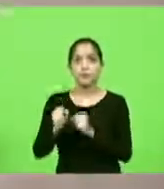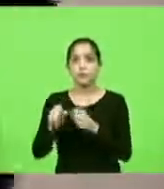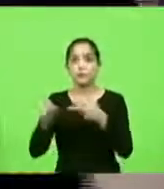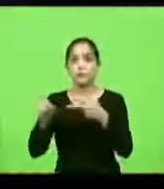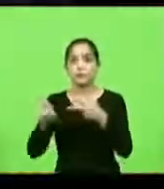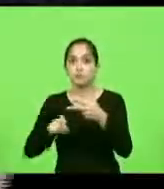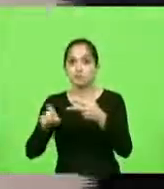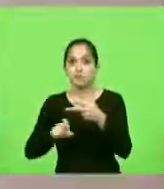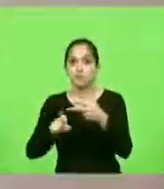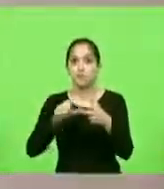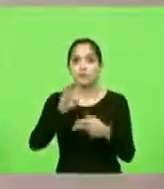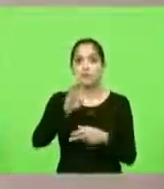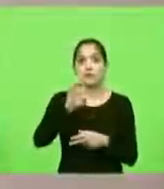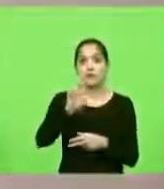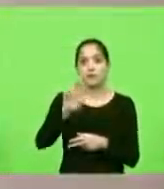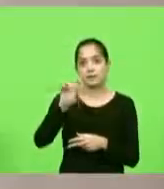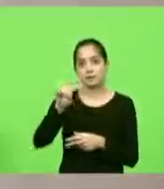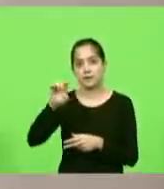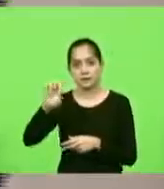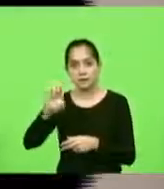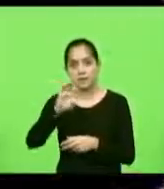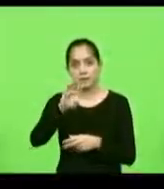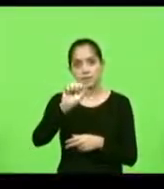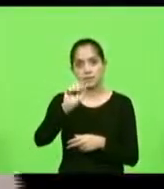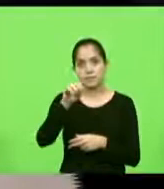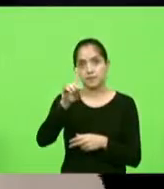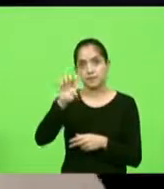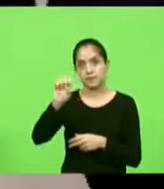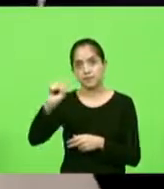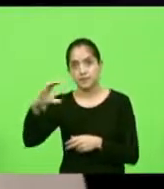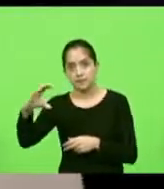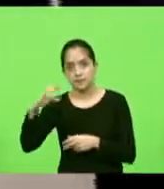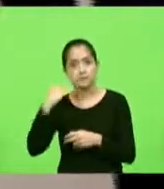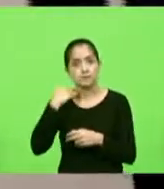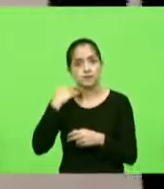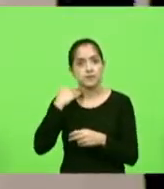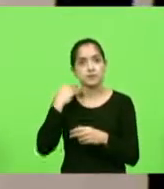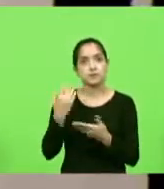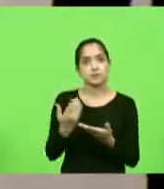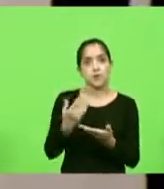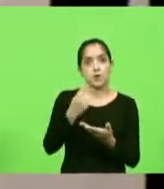ao BRDE e ao BADESC para verificar se estes bancos possuem a quantia de